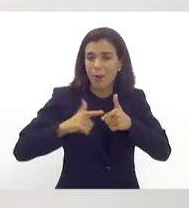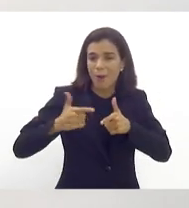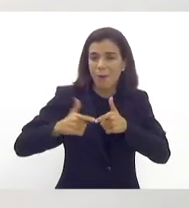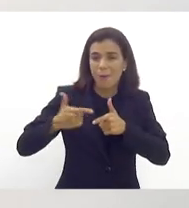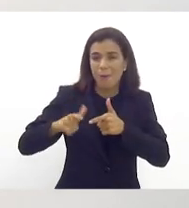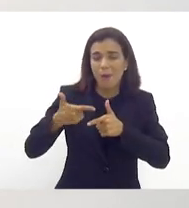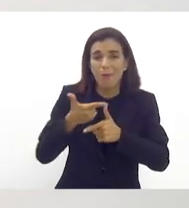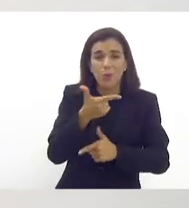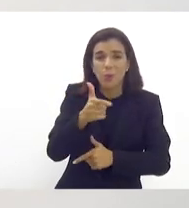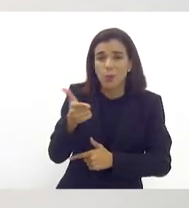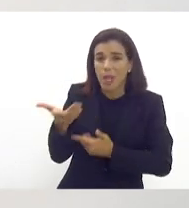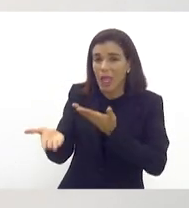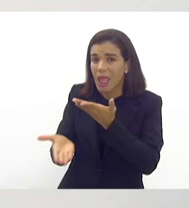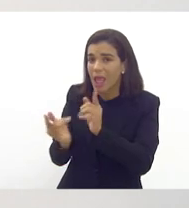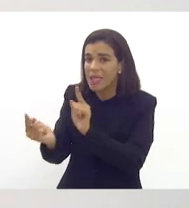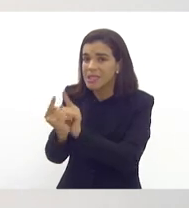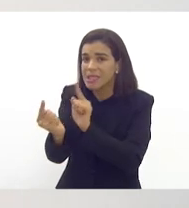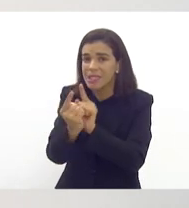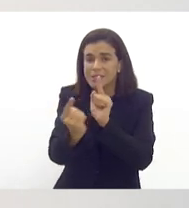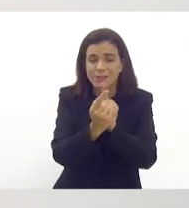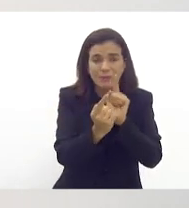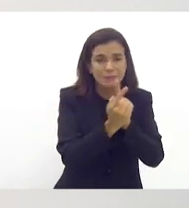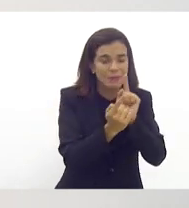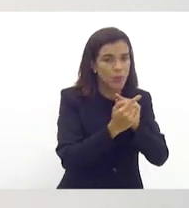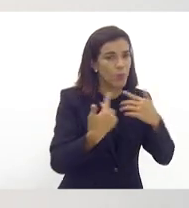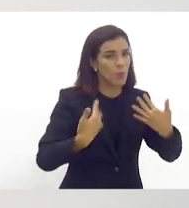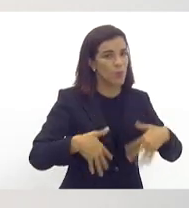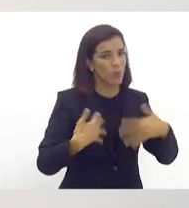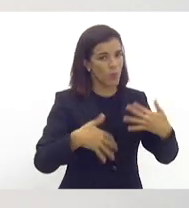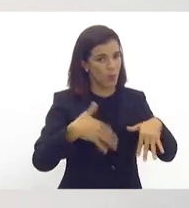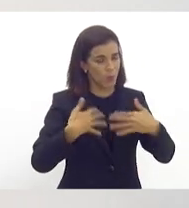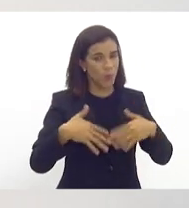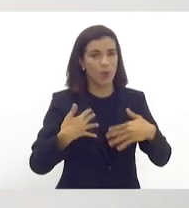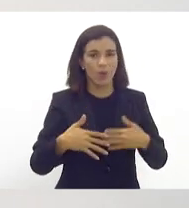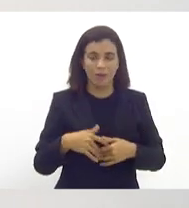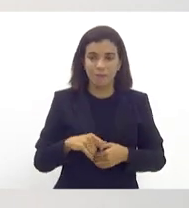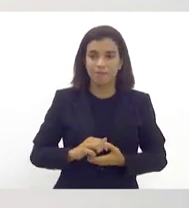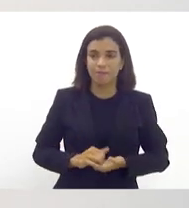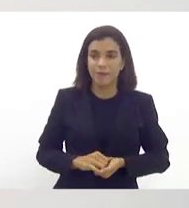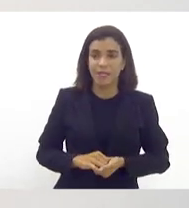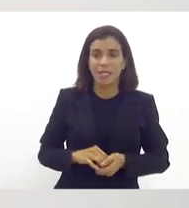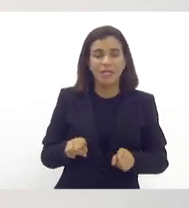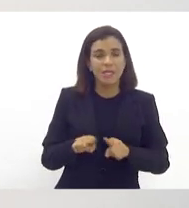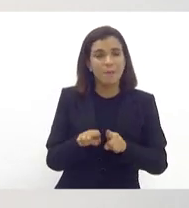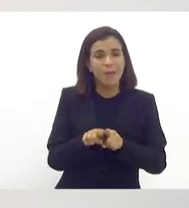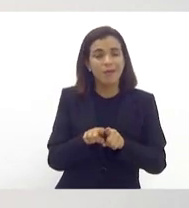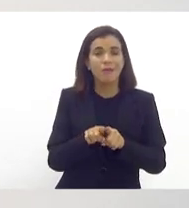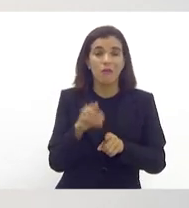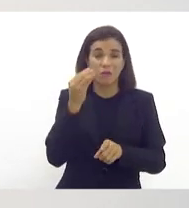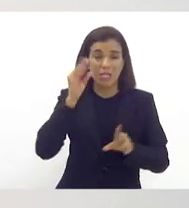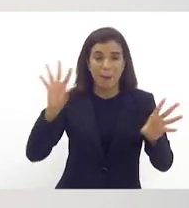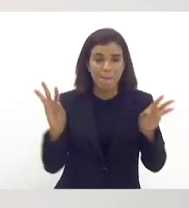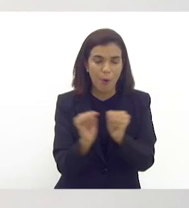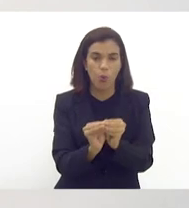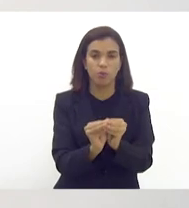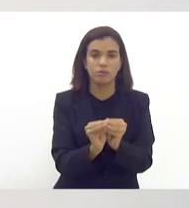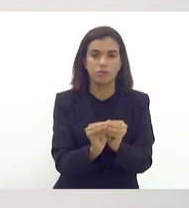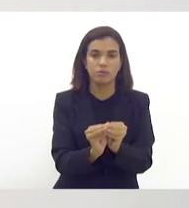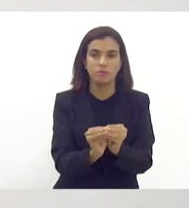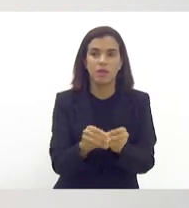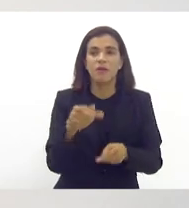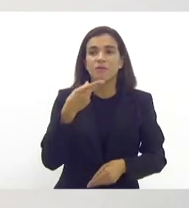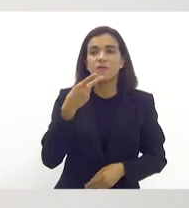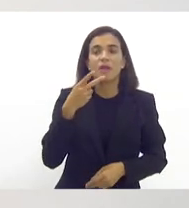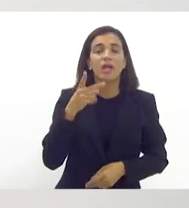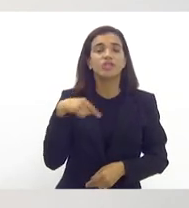falta de atendimento chegam muito pra gente essa situação aqui específica pra gente ser bem objetivo tentar ser pragmático e falar da